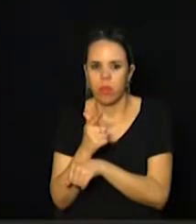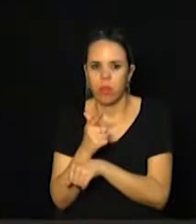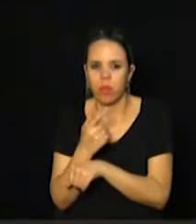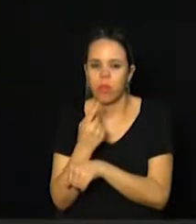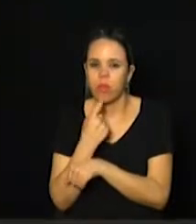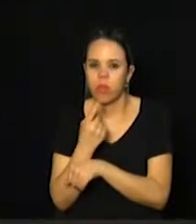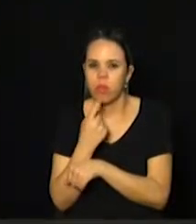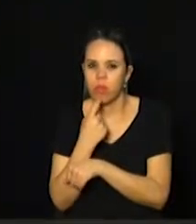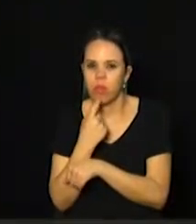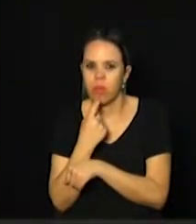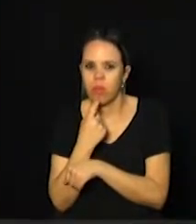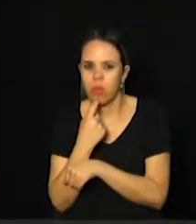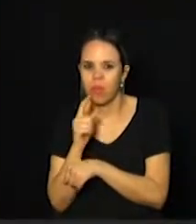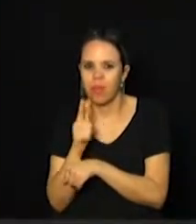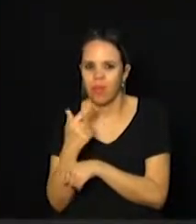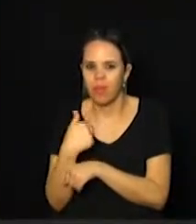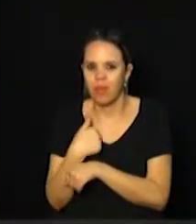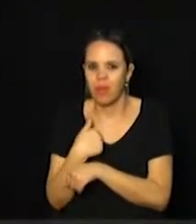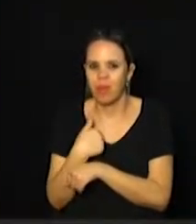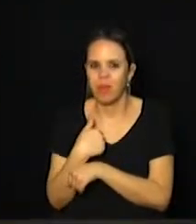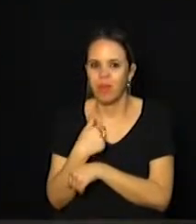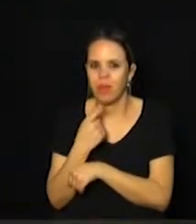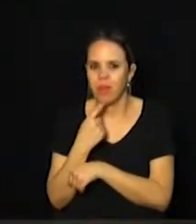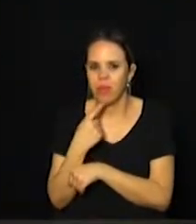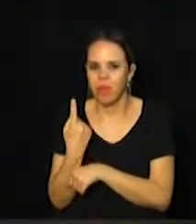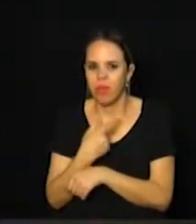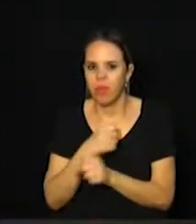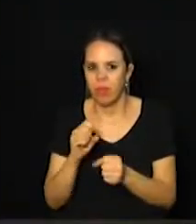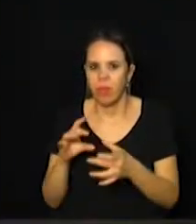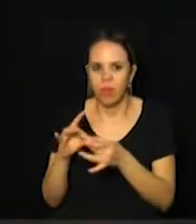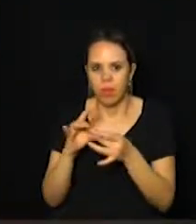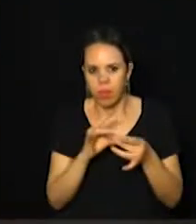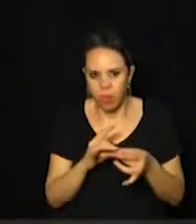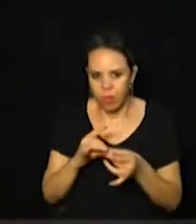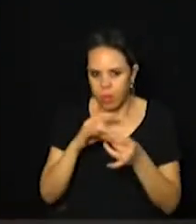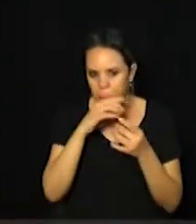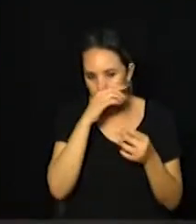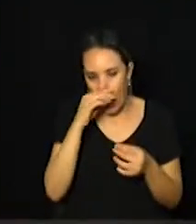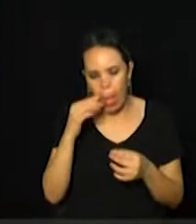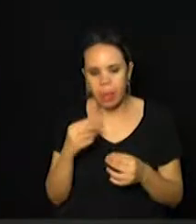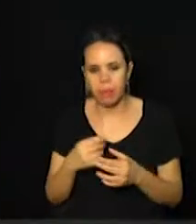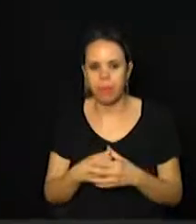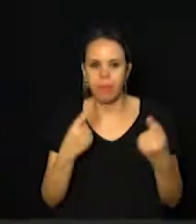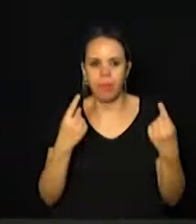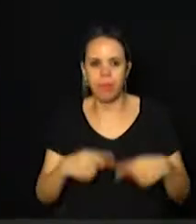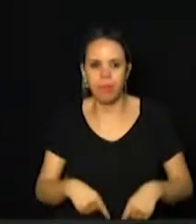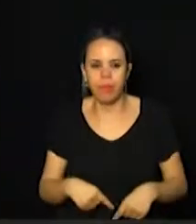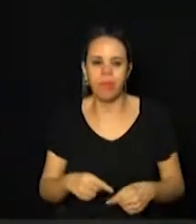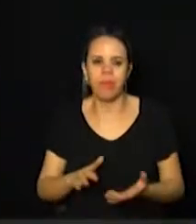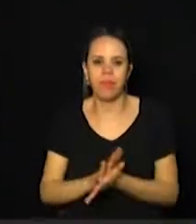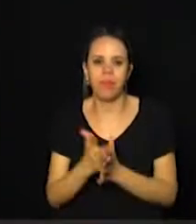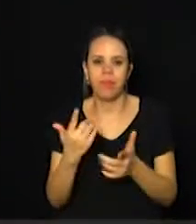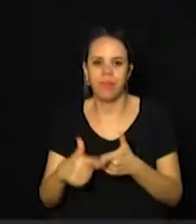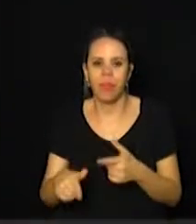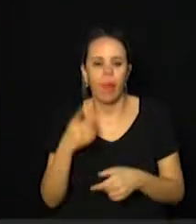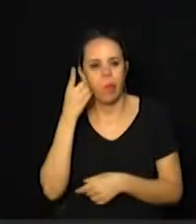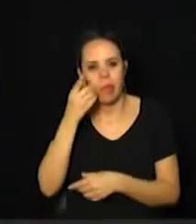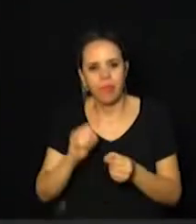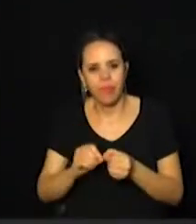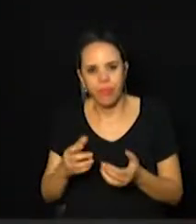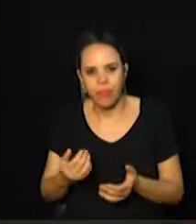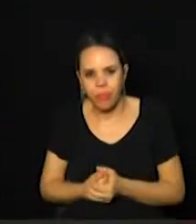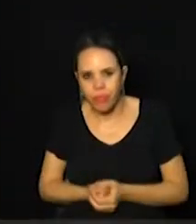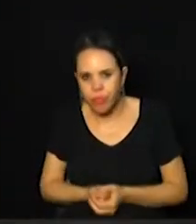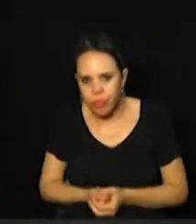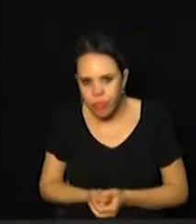de Campinas desculpa que eu sou de Guarulhos para que a gente possa se unir se unir contra essas mazelas que se executados estão